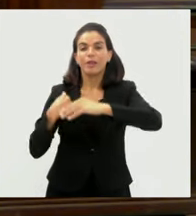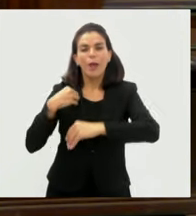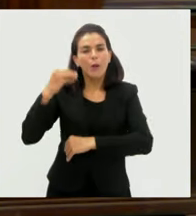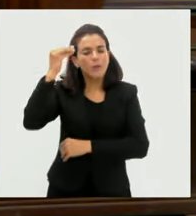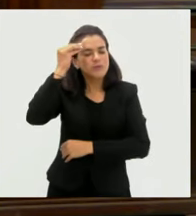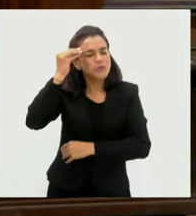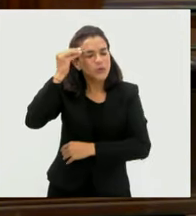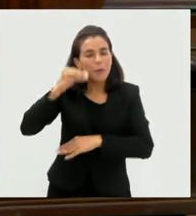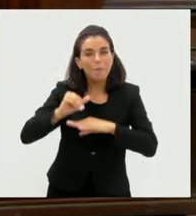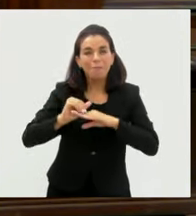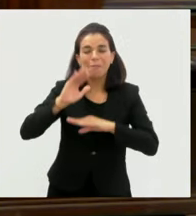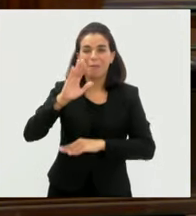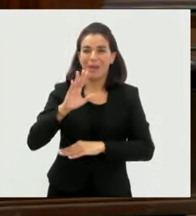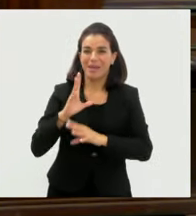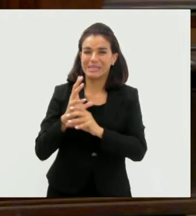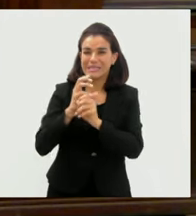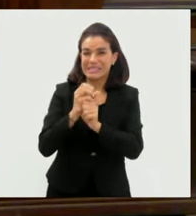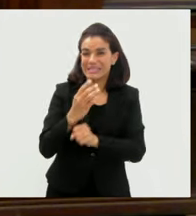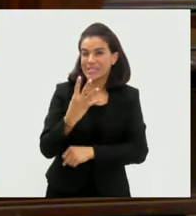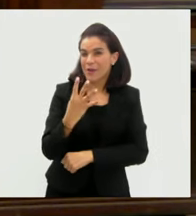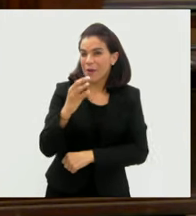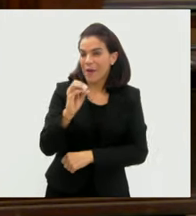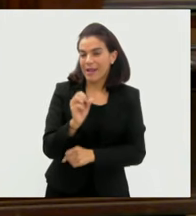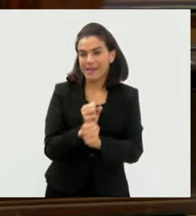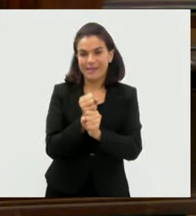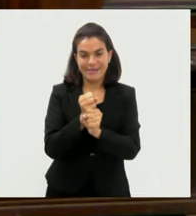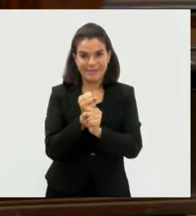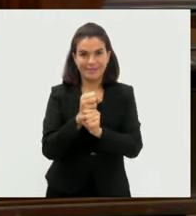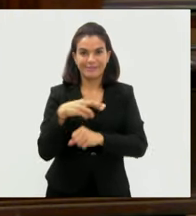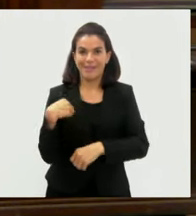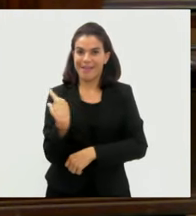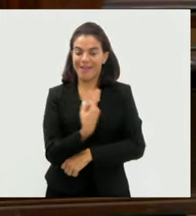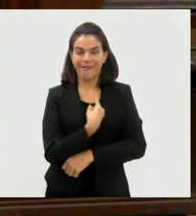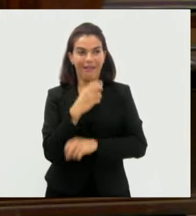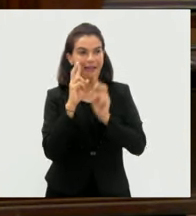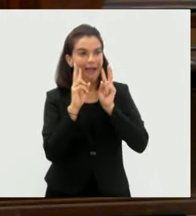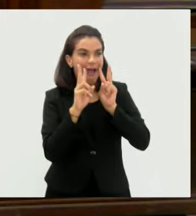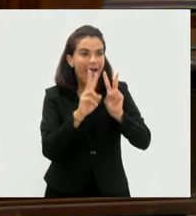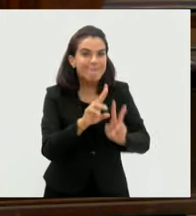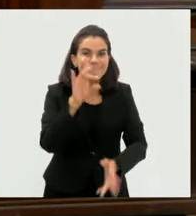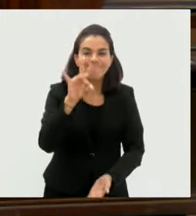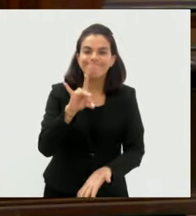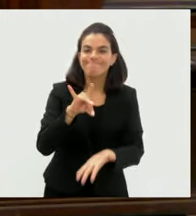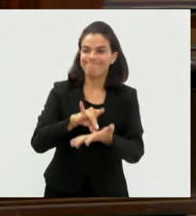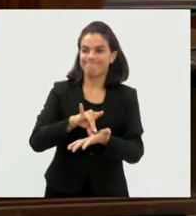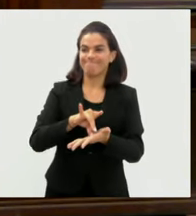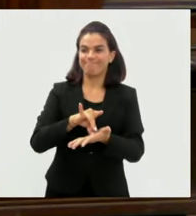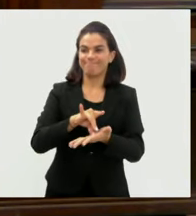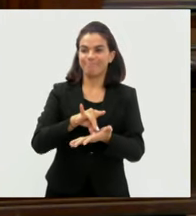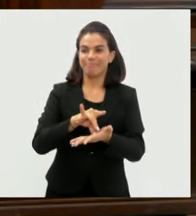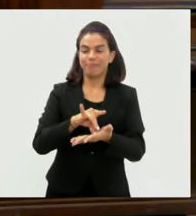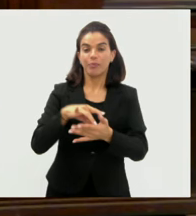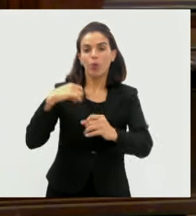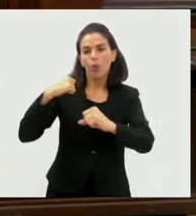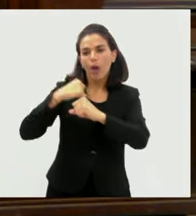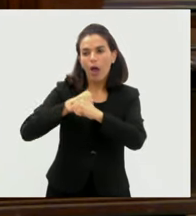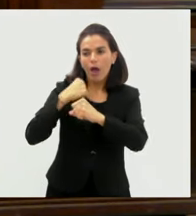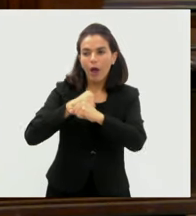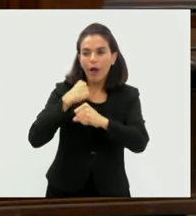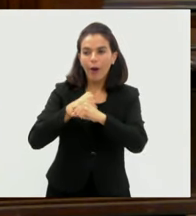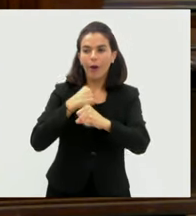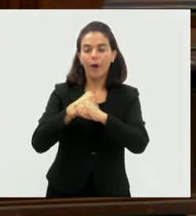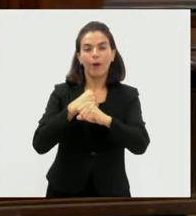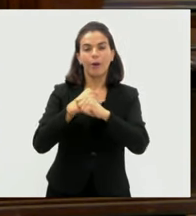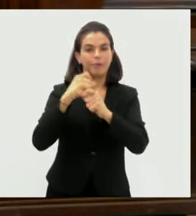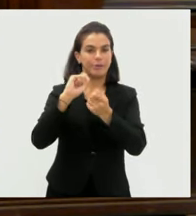de 40 anos e que nós estamos vendo ser concretizada. Obra que vai fazer com